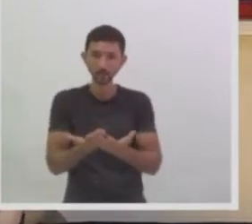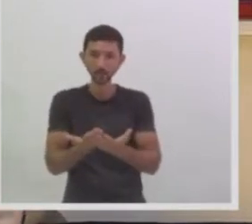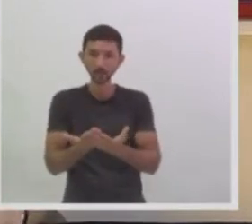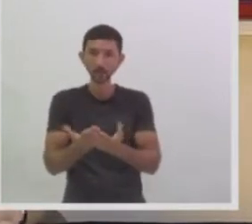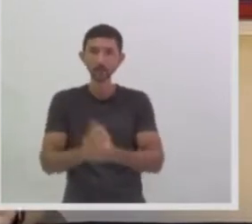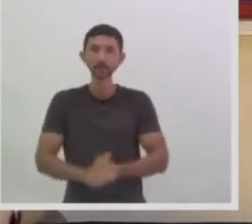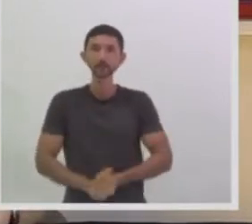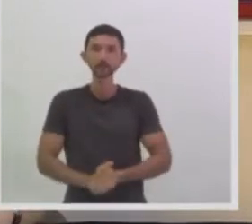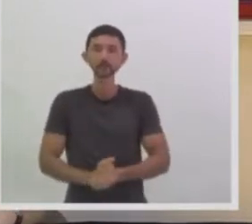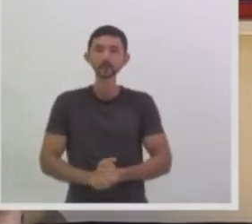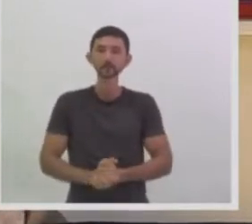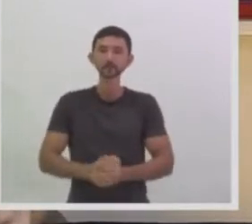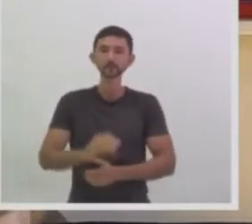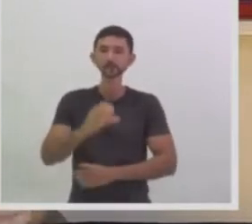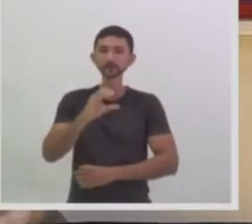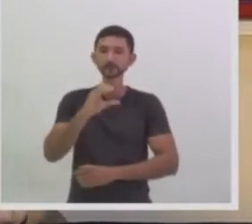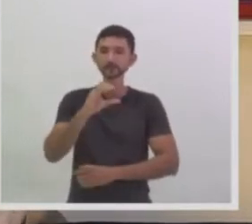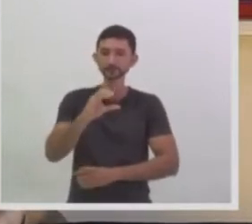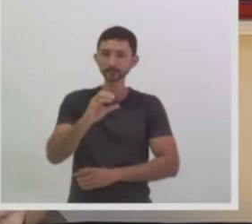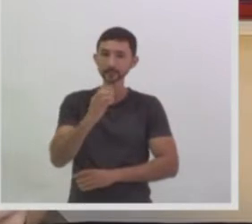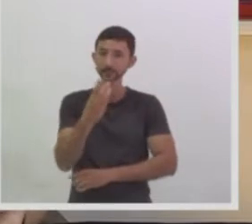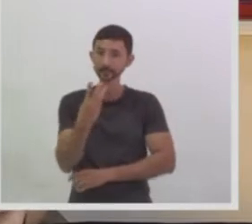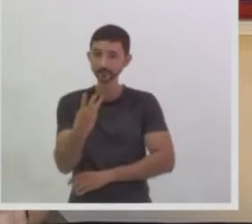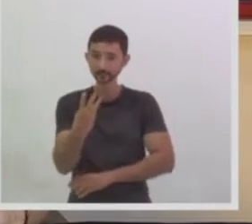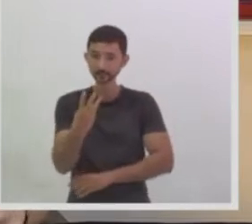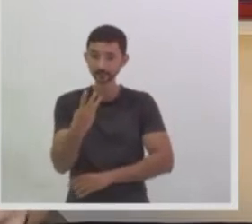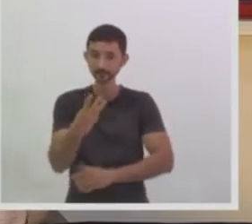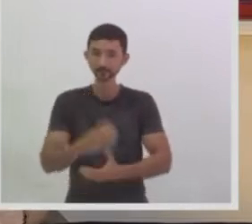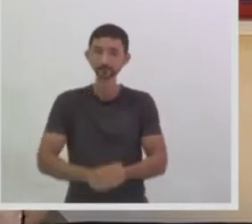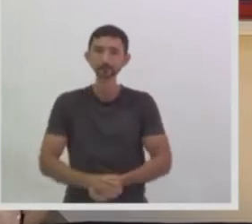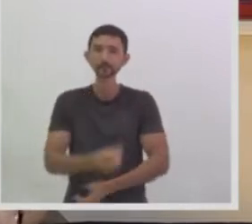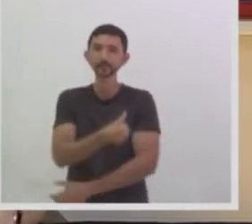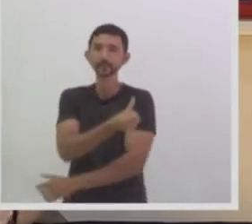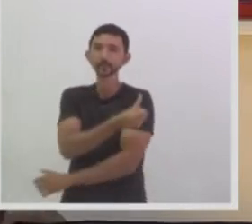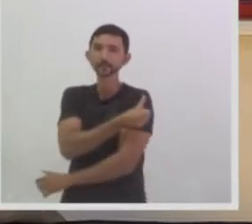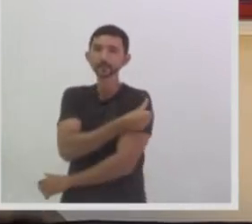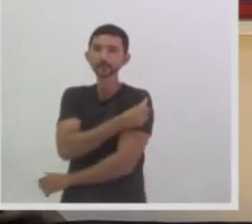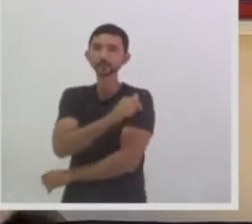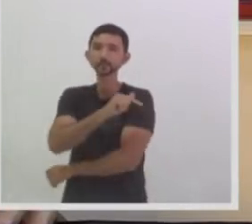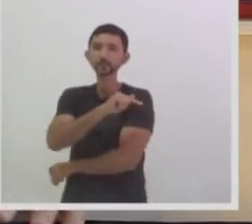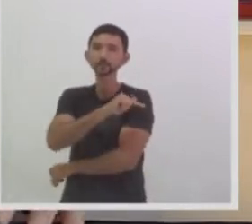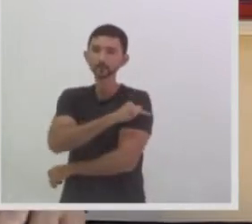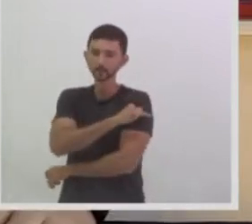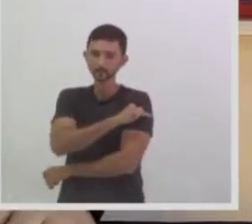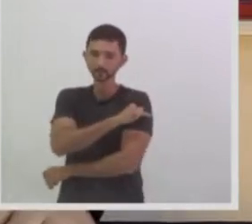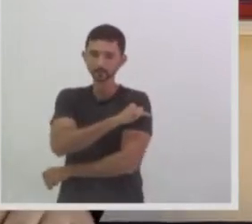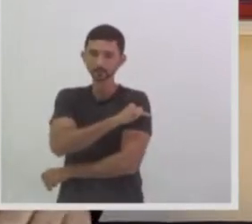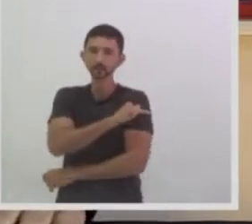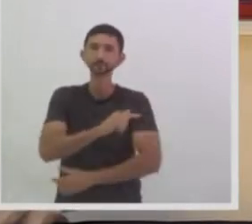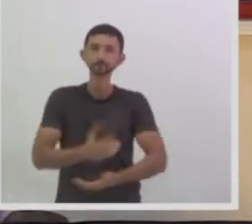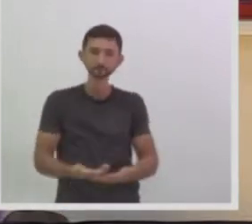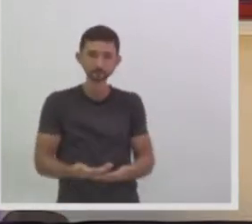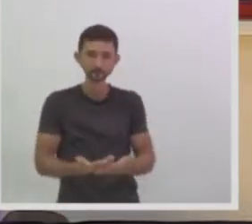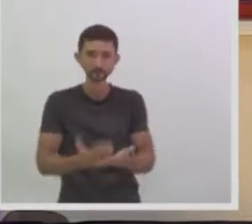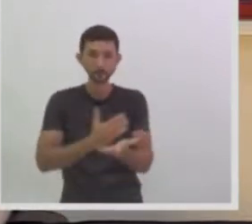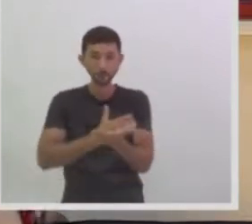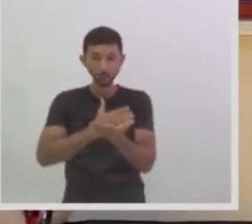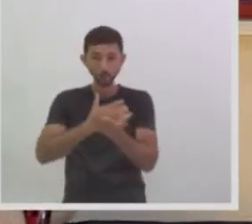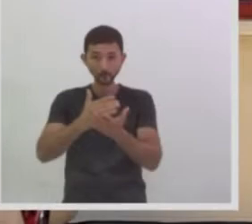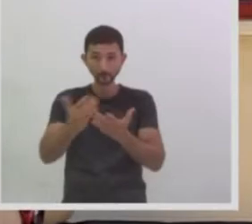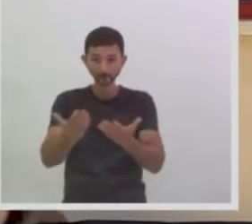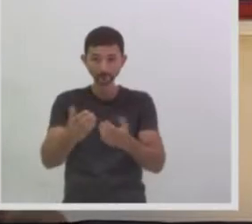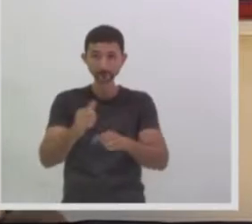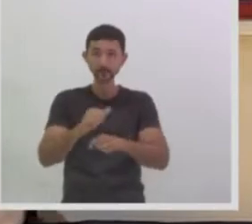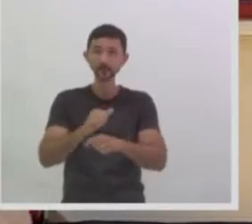ciclo 3, relativo a sexto e sétimo ano, ok, pessoal? Vamos iniciar a aula